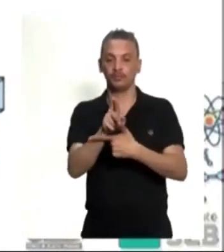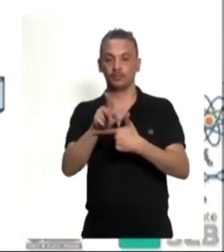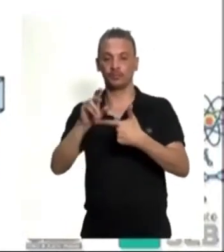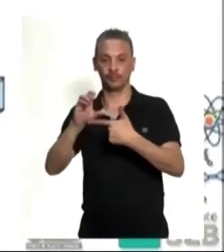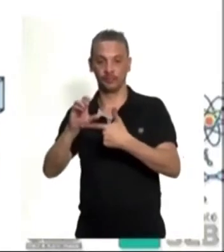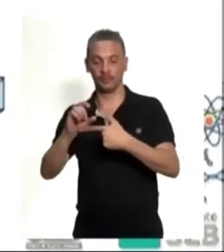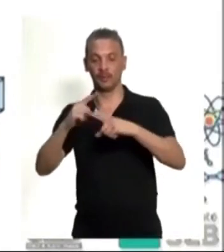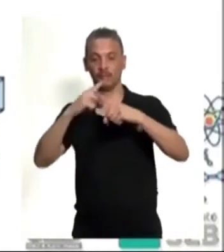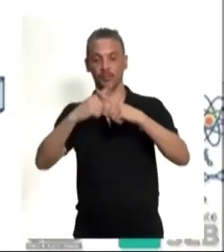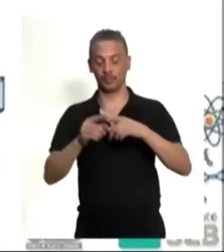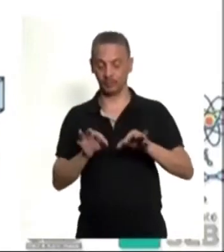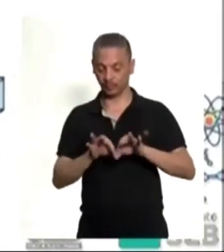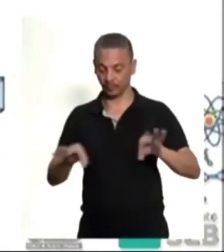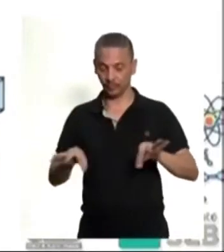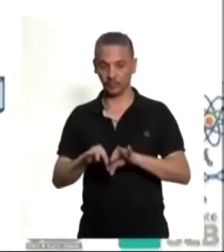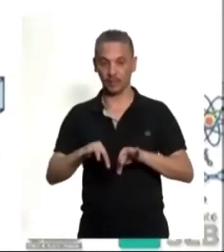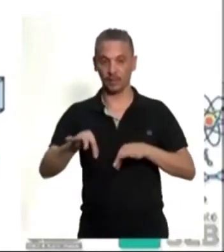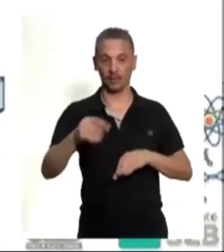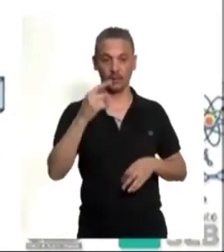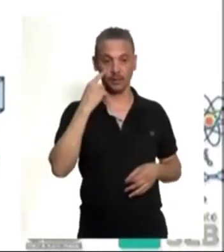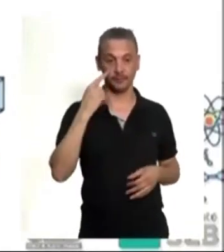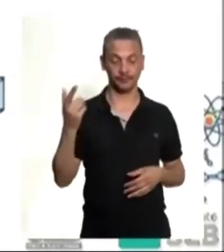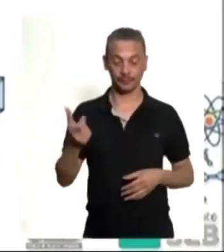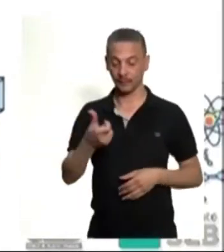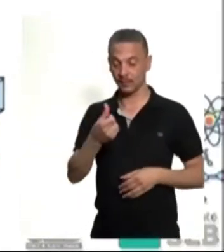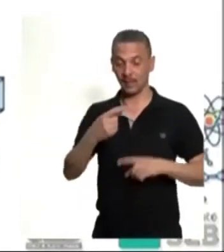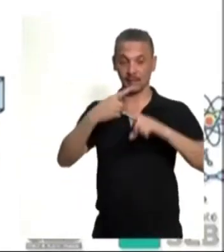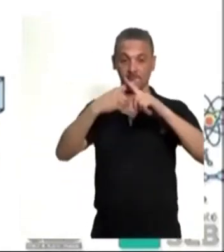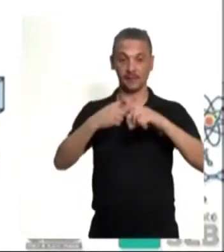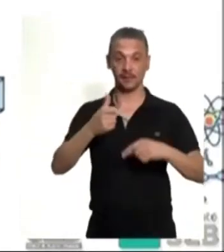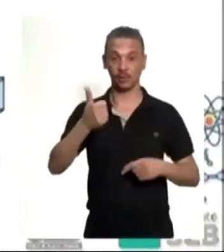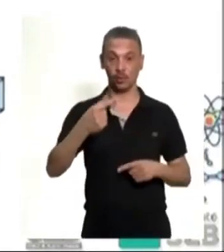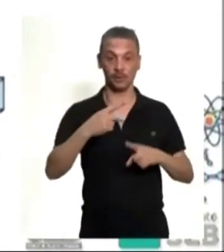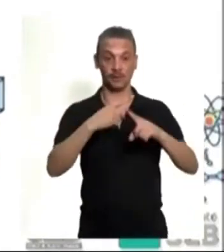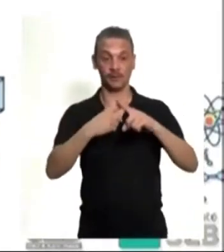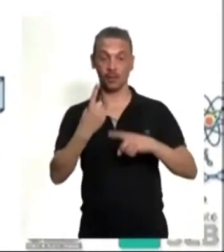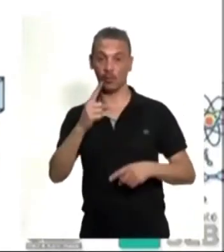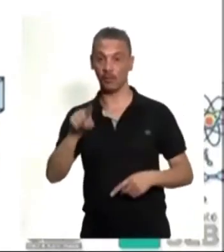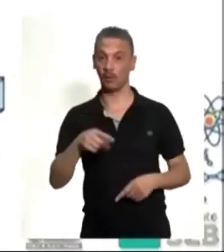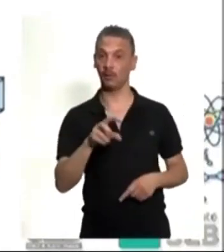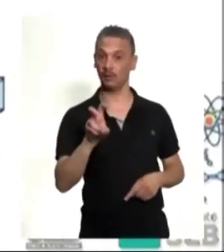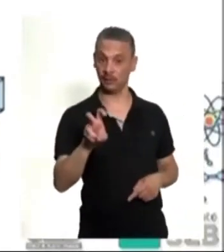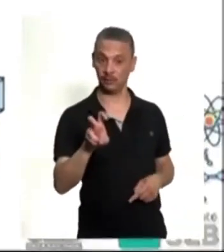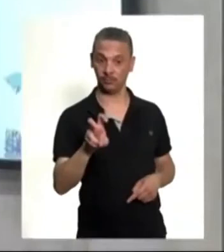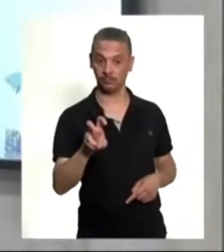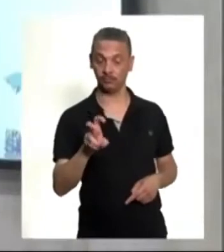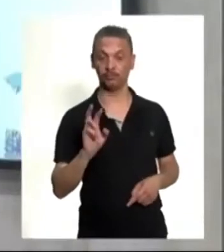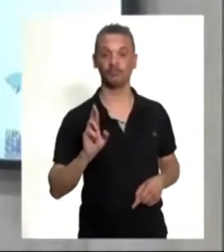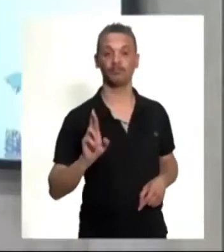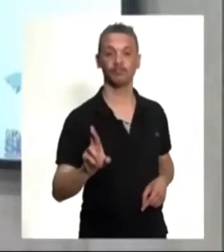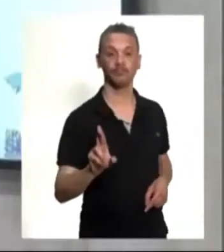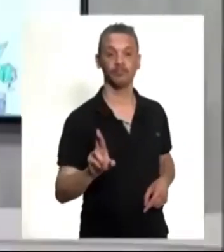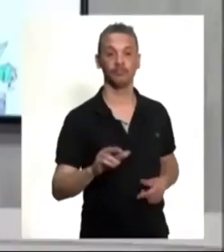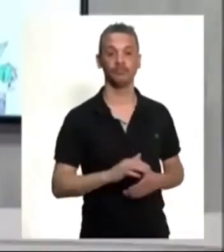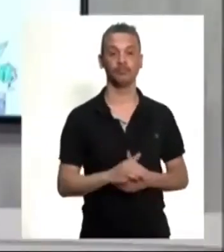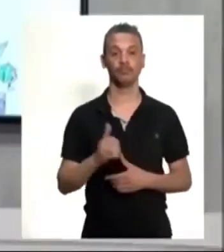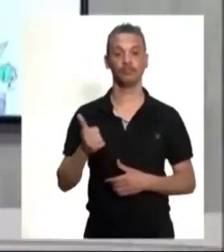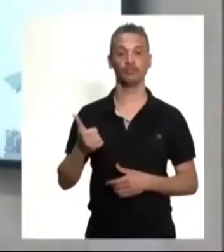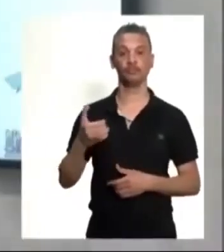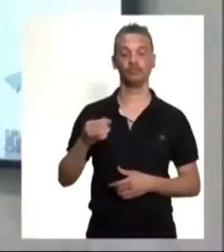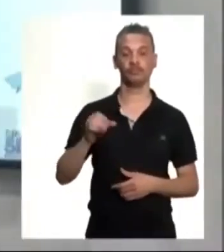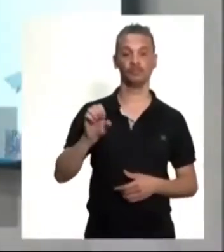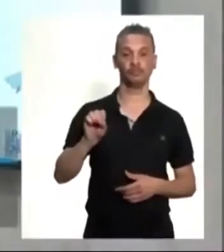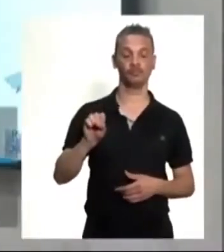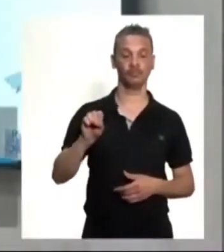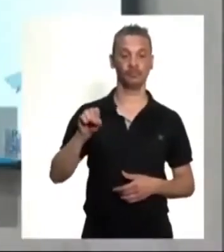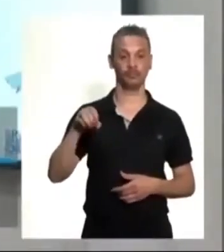multiplicar as dimensões. Olha lá, multipliquei 6 vezes 12 vezes 1,5. Se isso fizéssemos, a resposta,